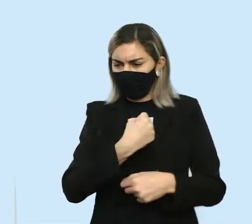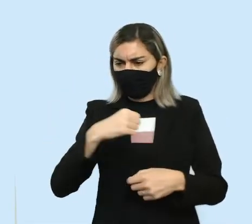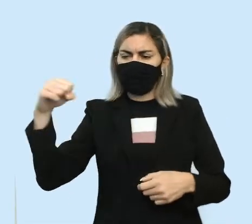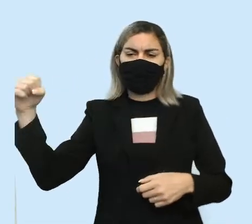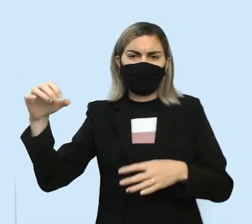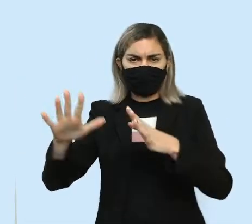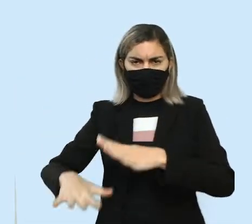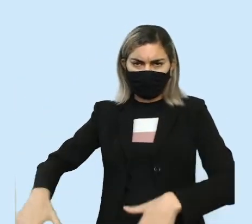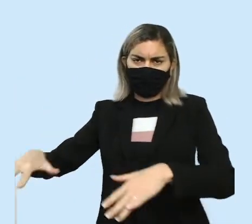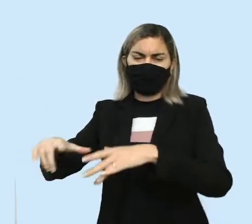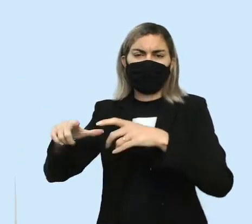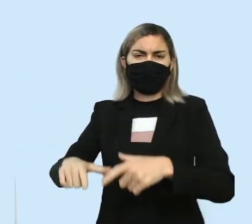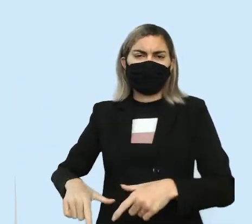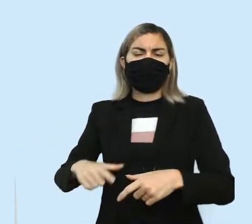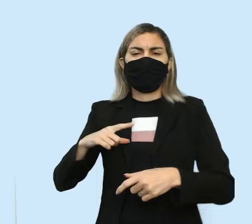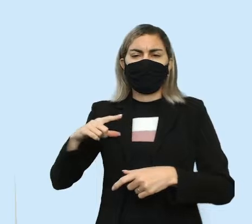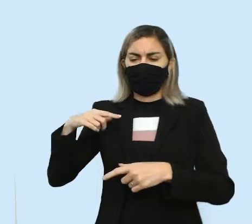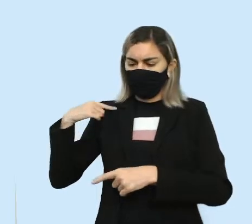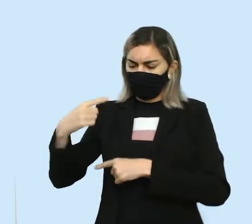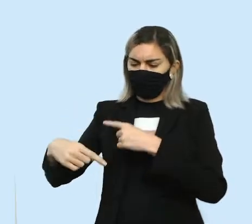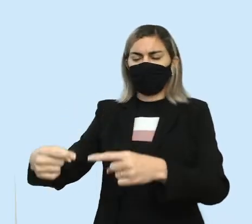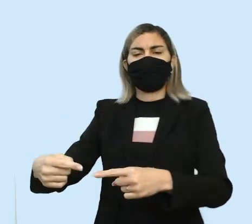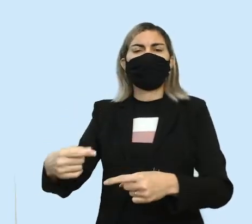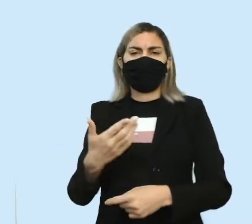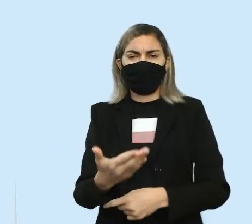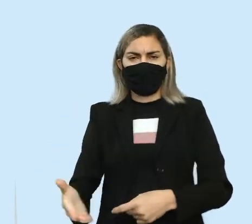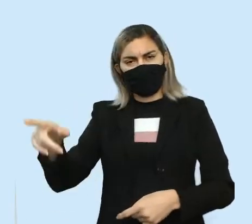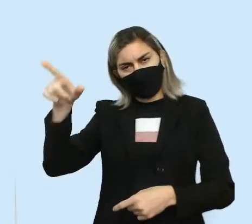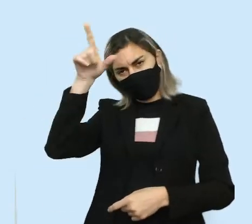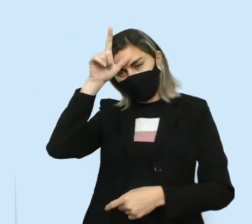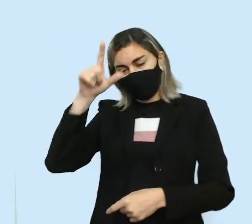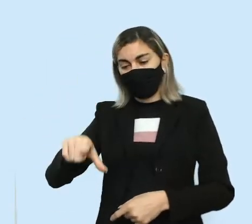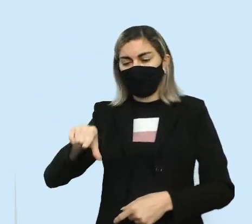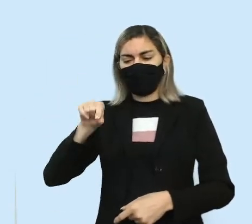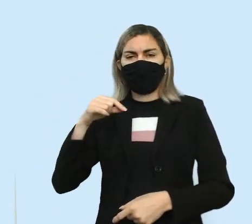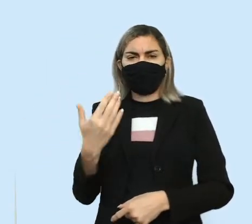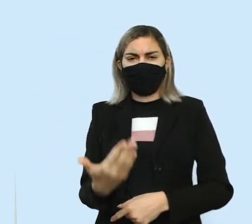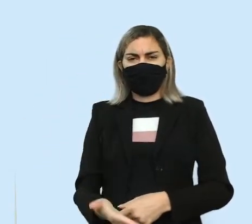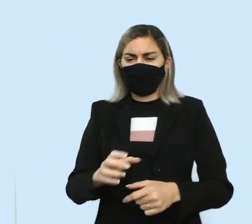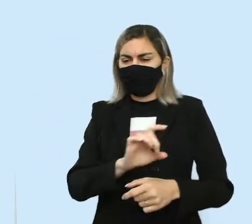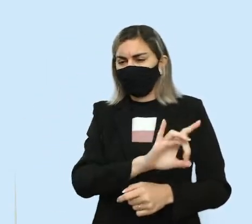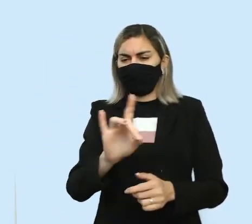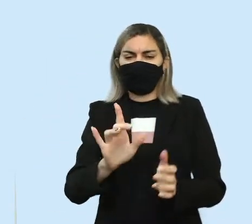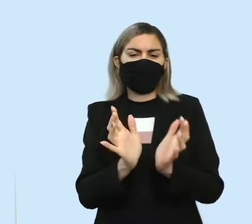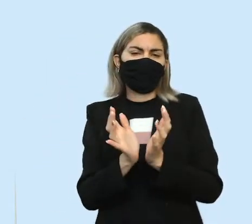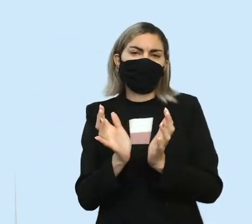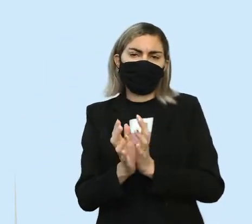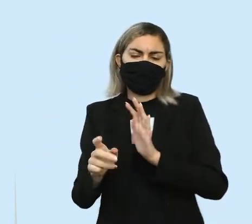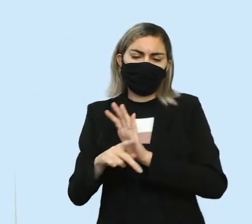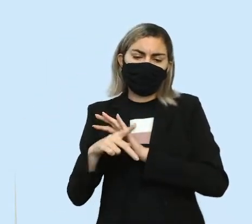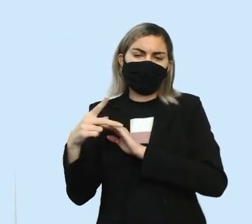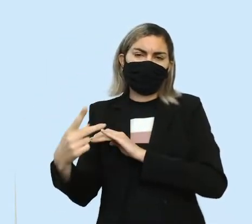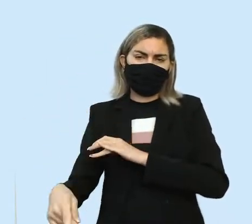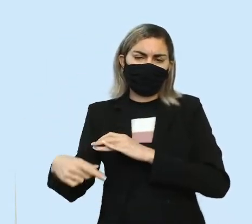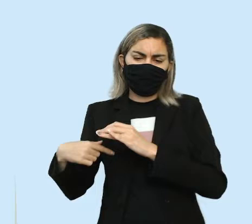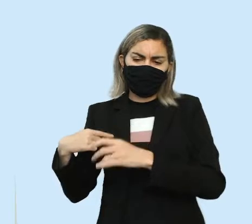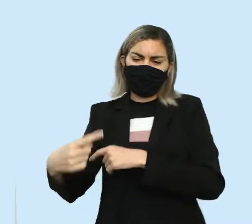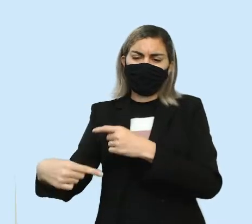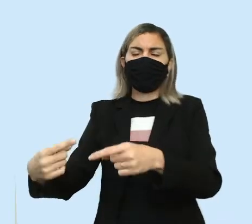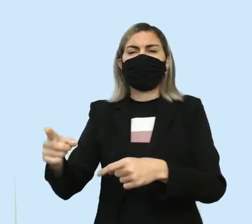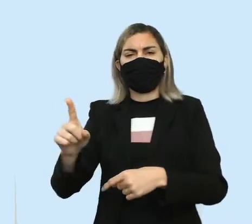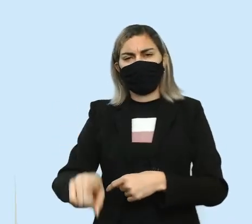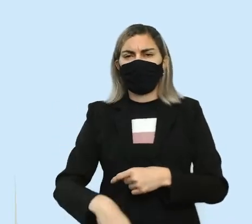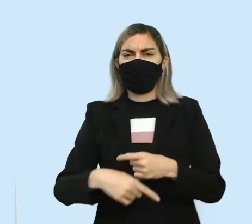defender, ali ele vai estar. Esse patriarca, então, será esse líder escolhido, né, de cada grupo que faz parte aí dessas civilizações que